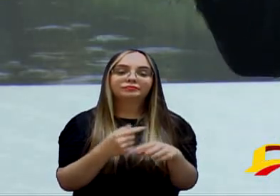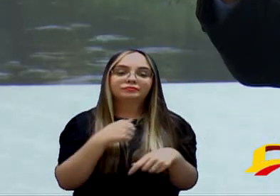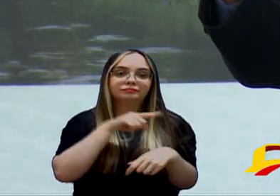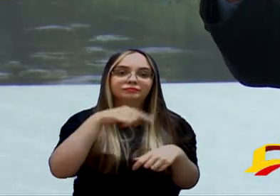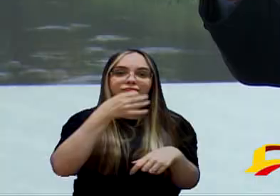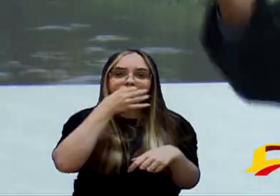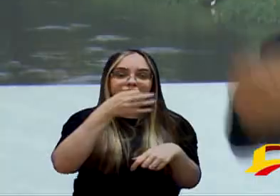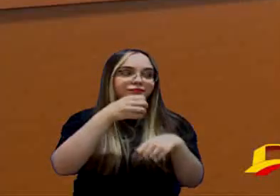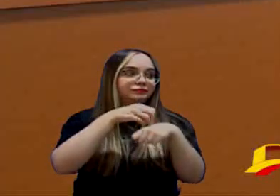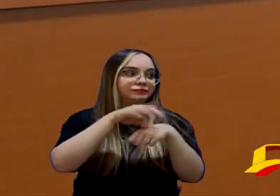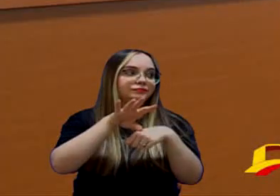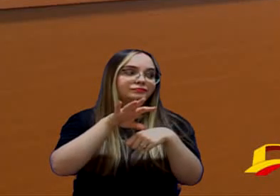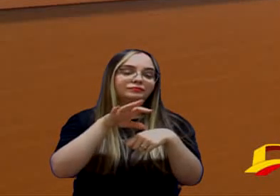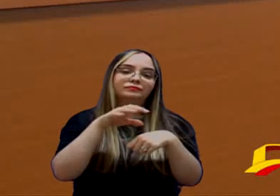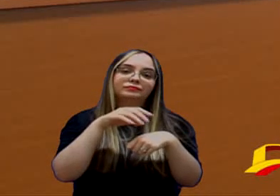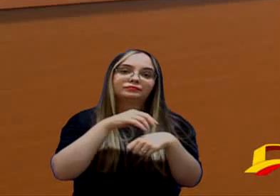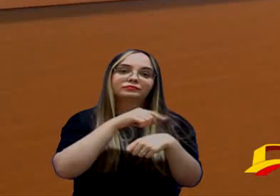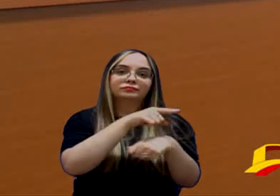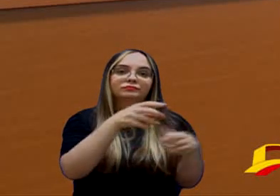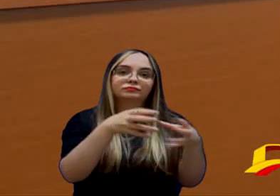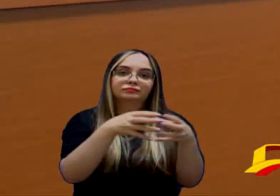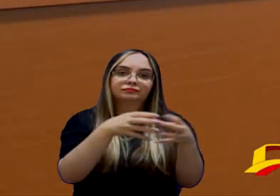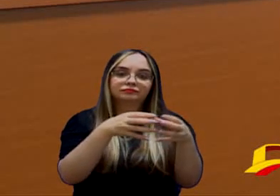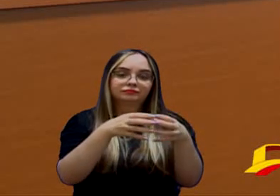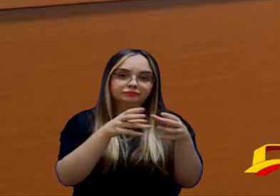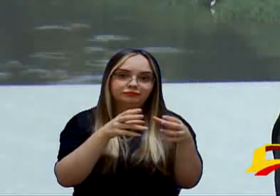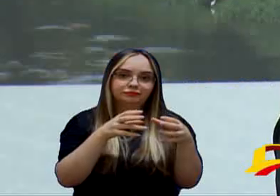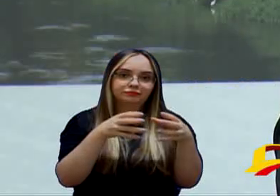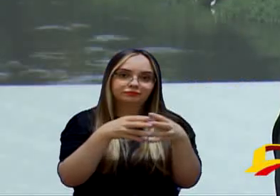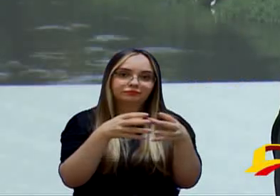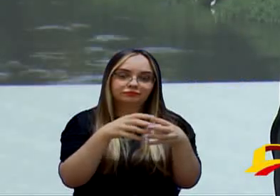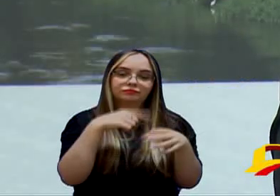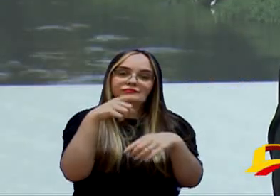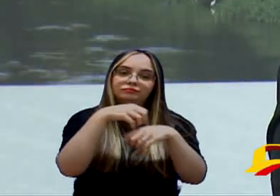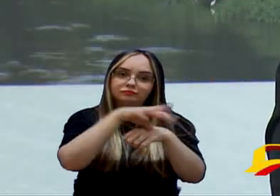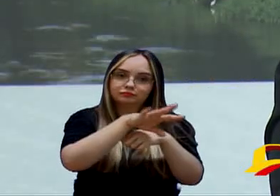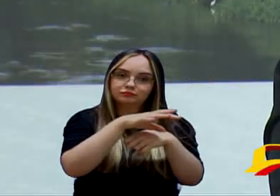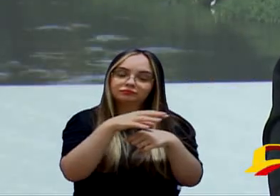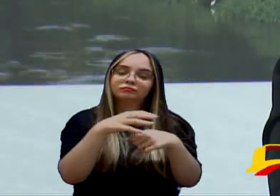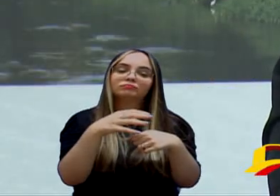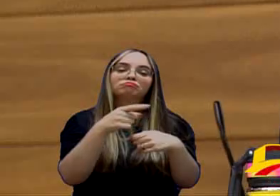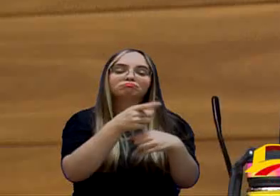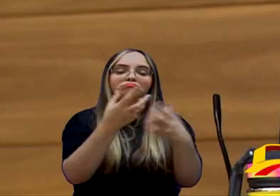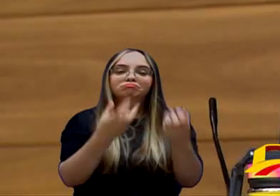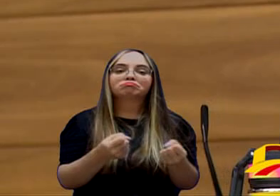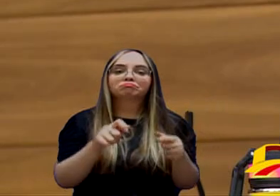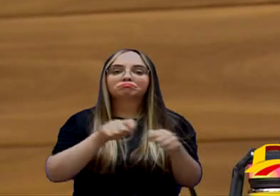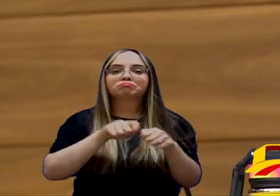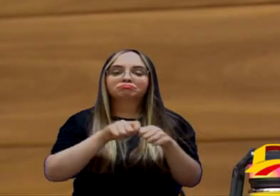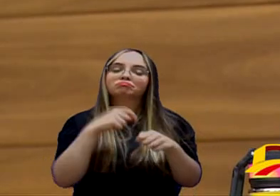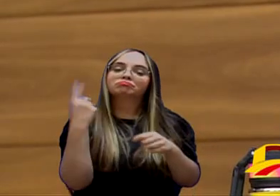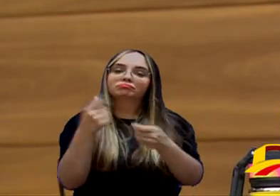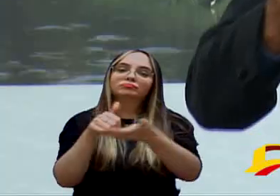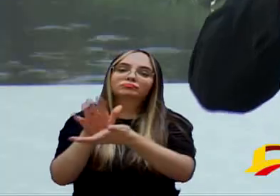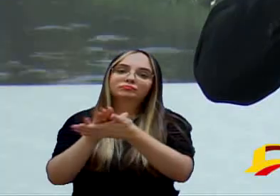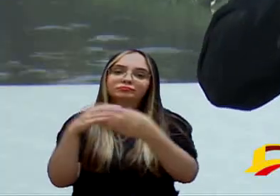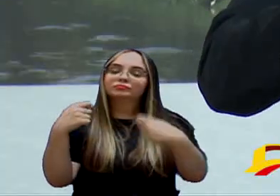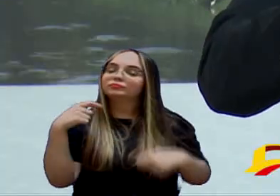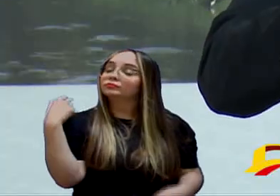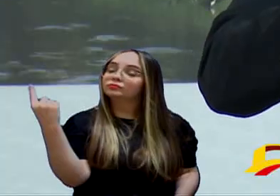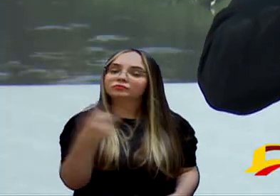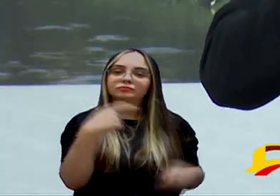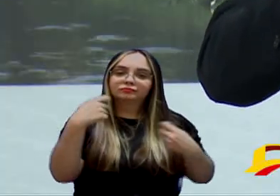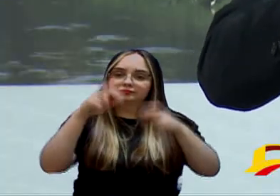sugestão da comissão permanente o presidente Cláudio e fez o que ele ia fazer todos aqui devem